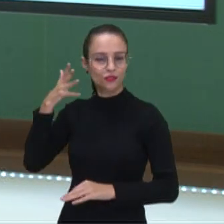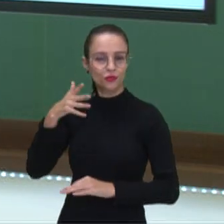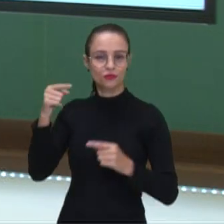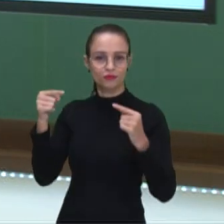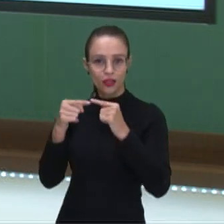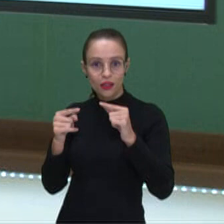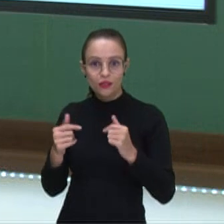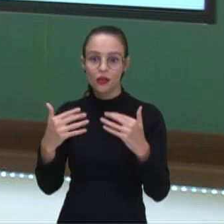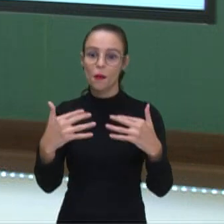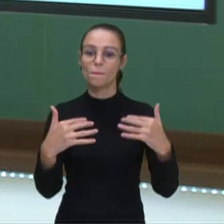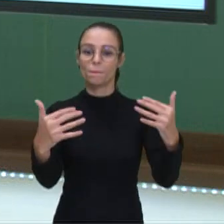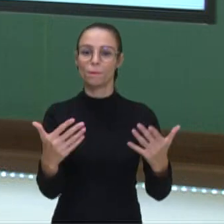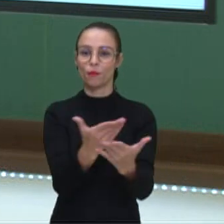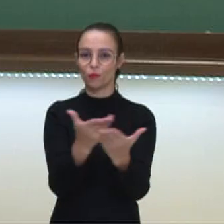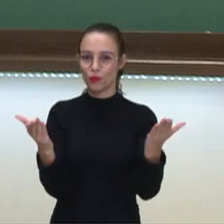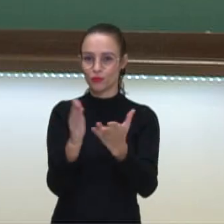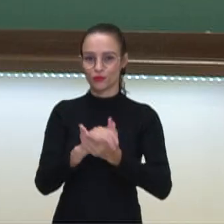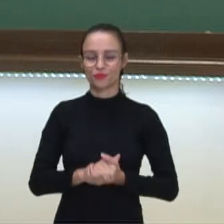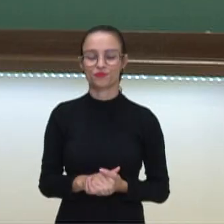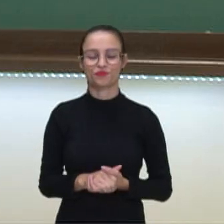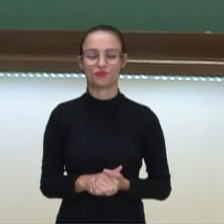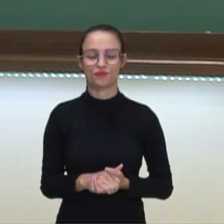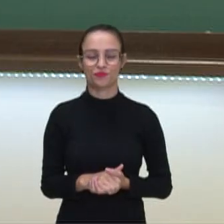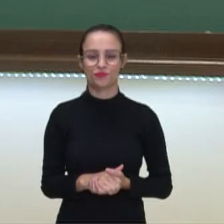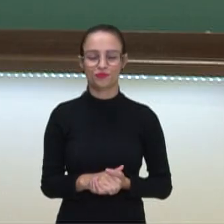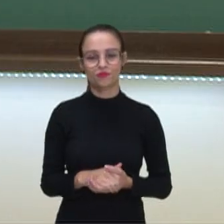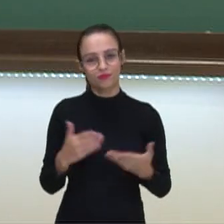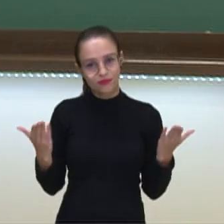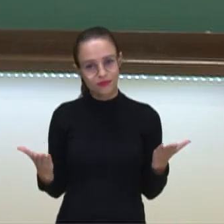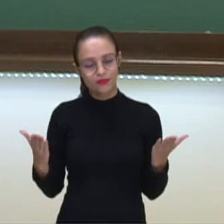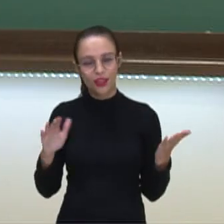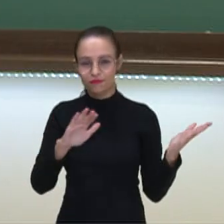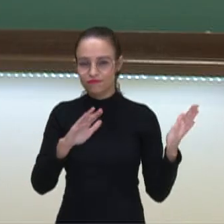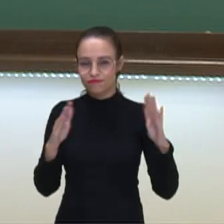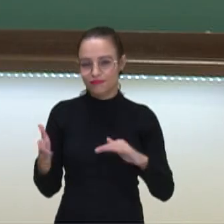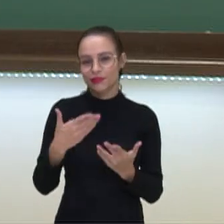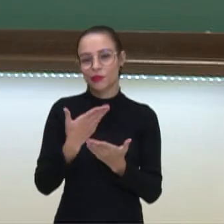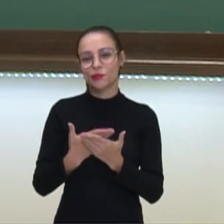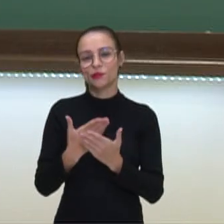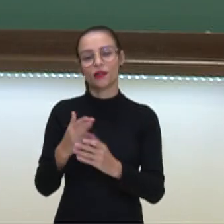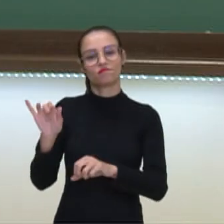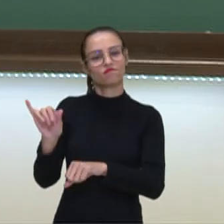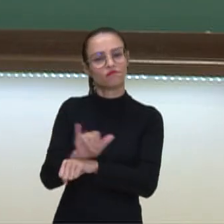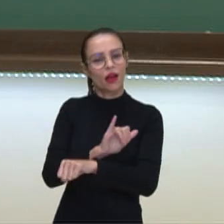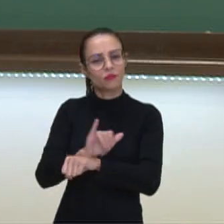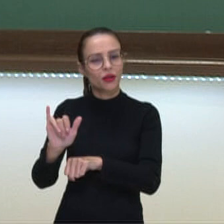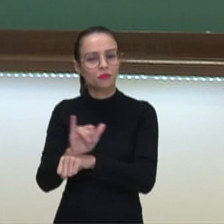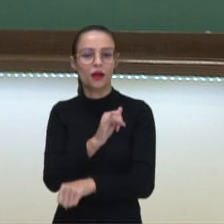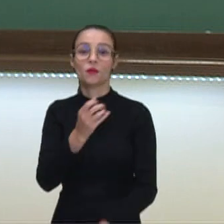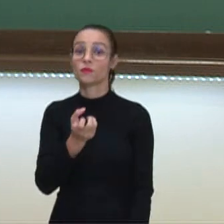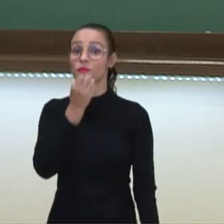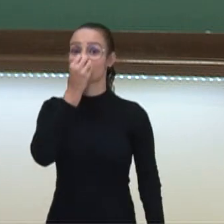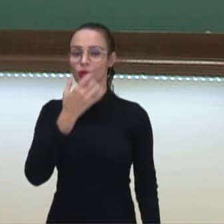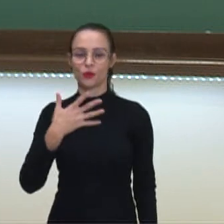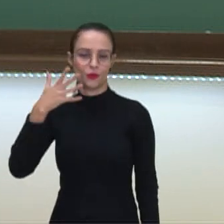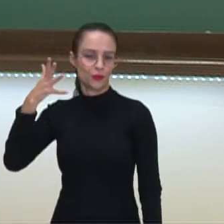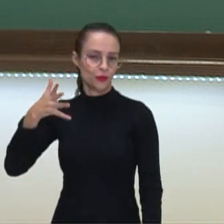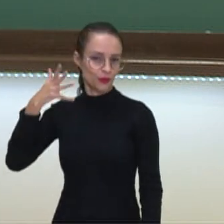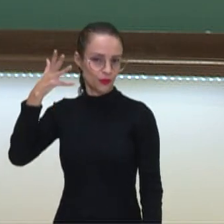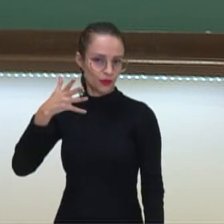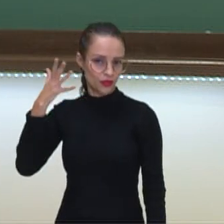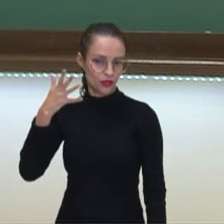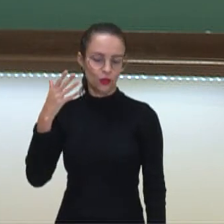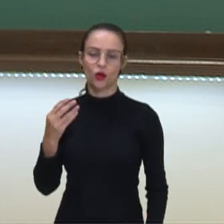o seu público. Galera, então nós estudamos estratégias para uma boa oratória, né?